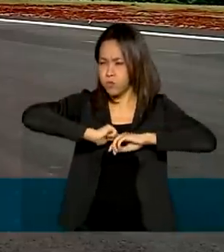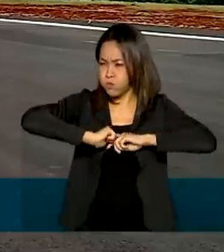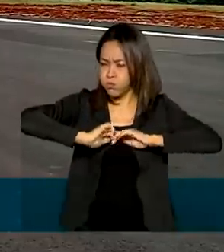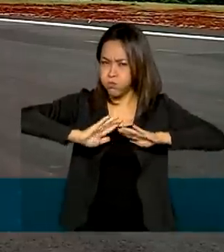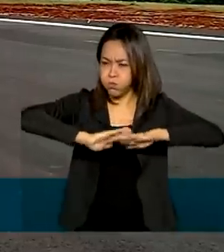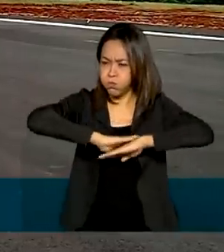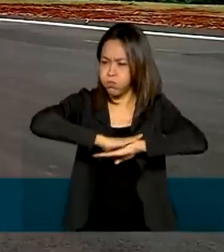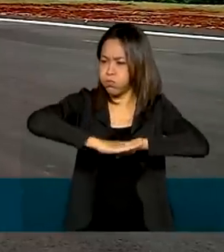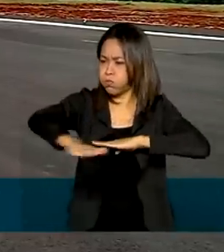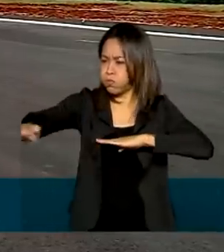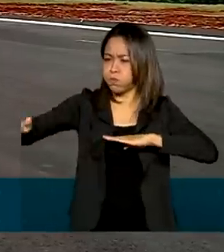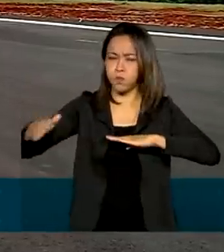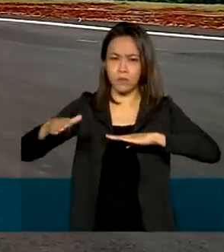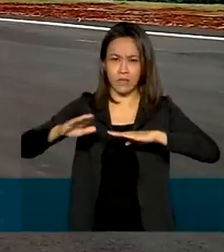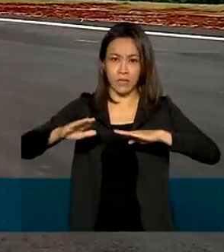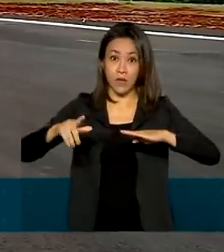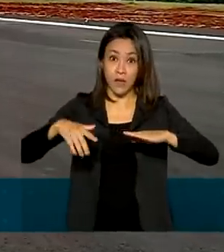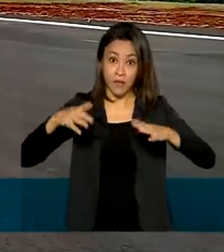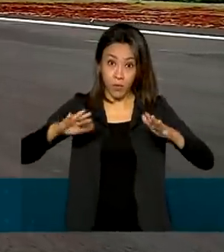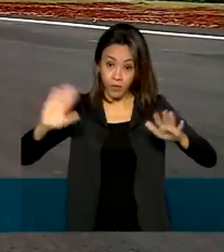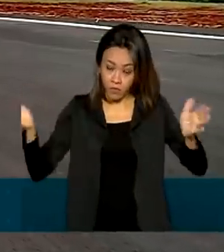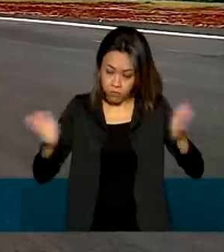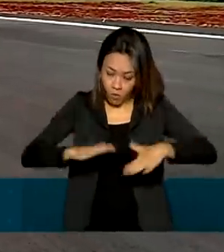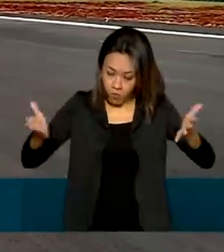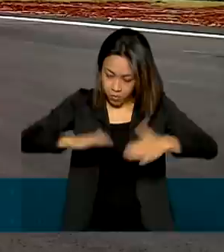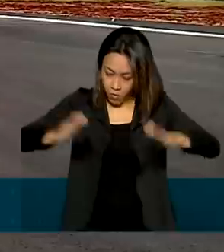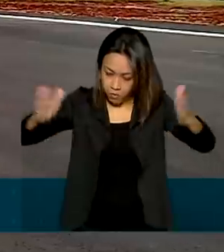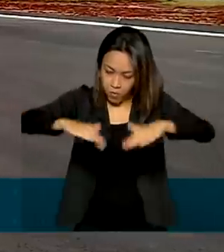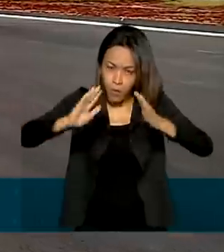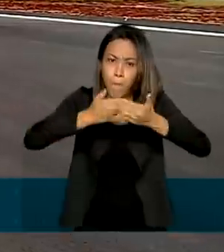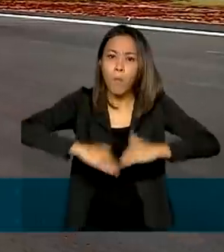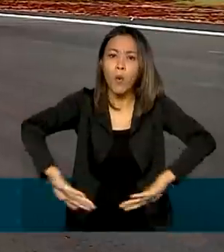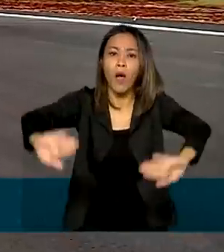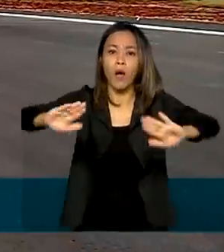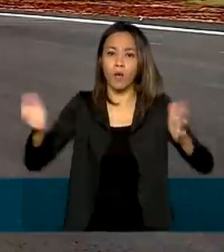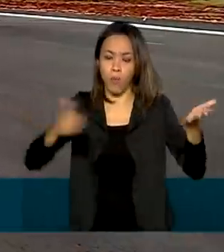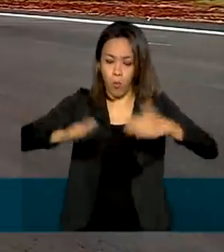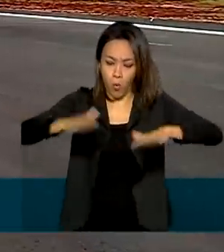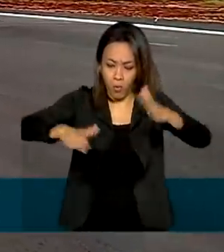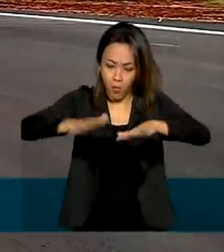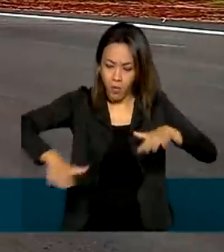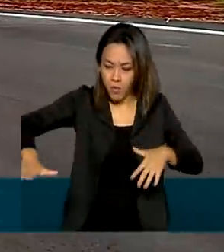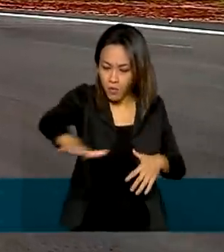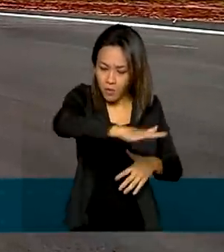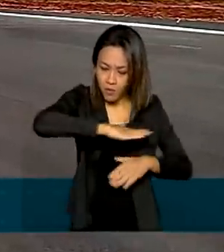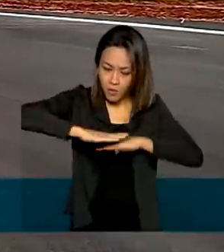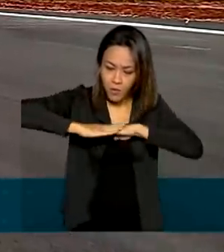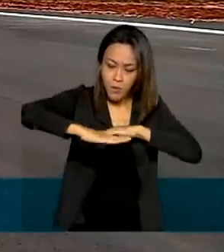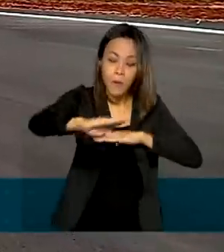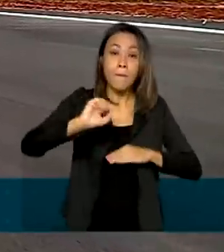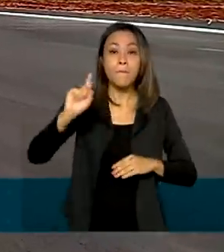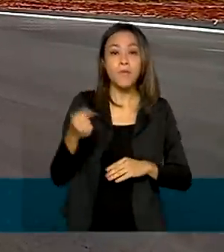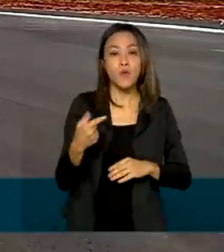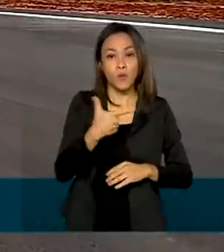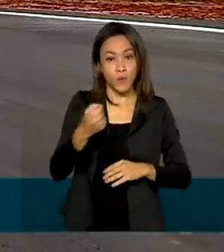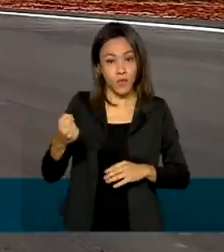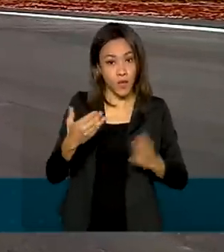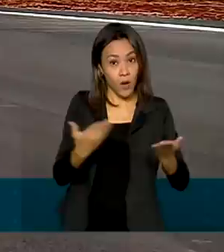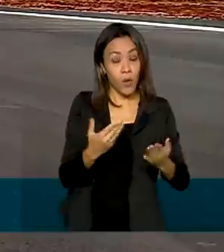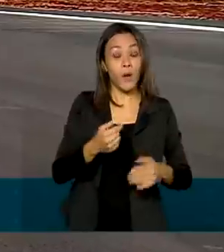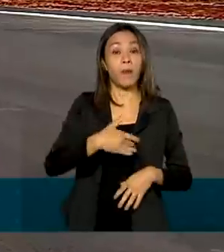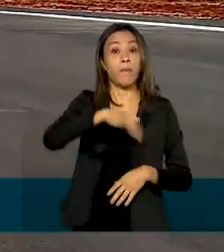metros de profundidade. Tudo isso foi aterrado e agora a pista passou de 2.200 para mais de 2